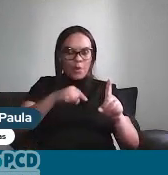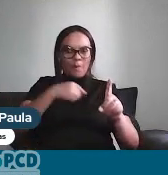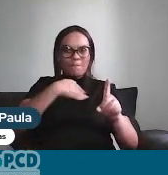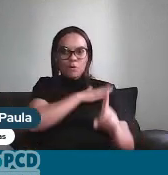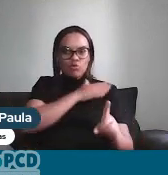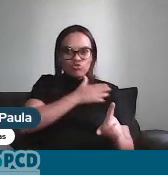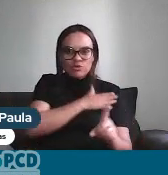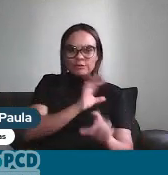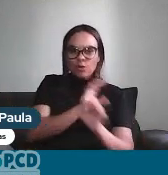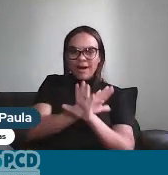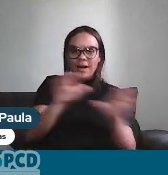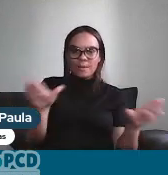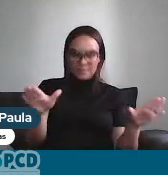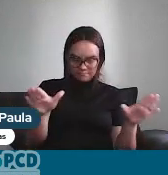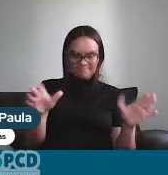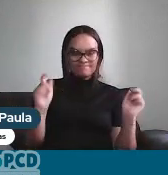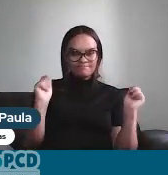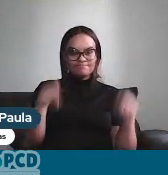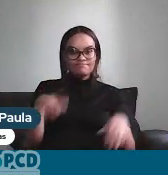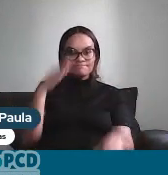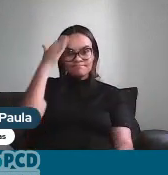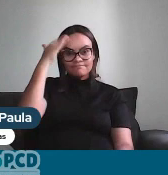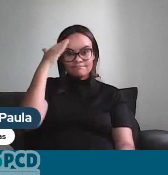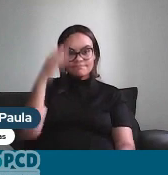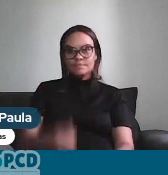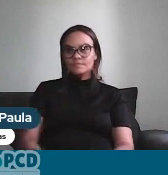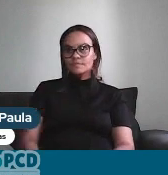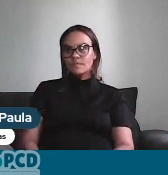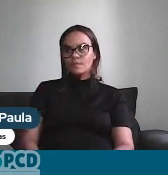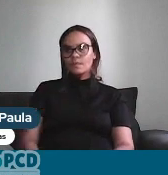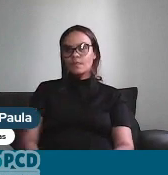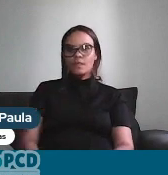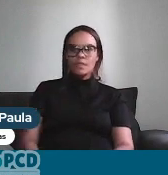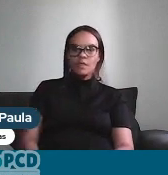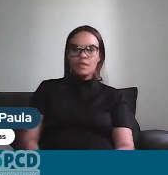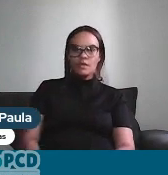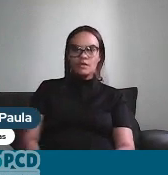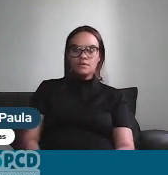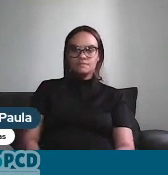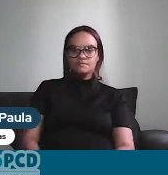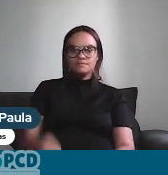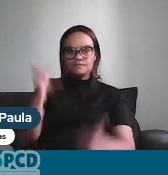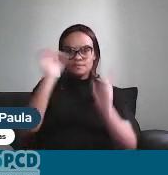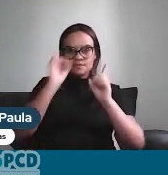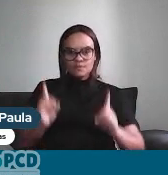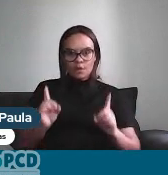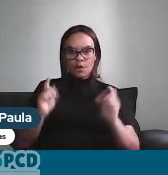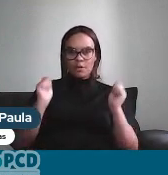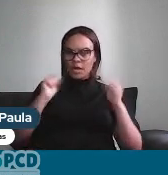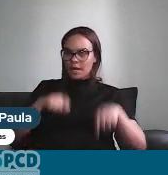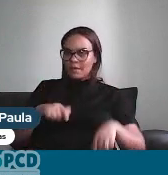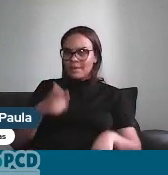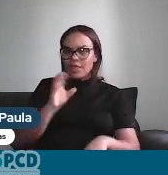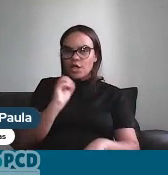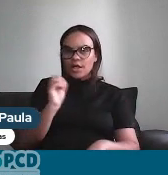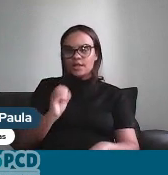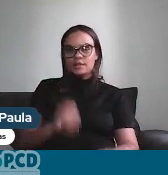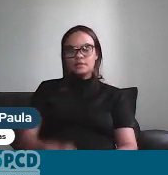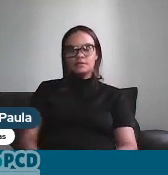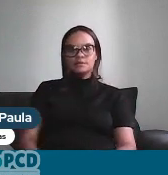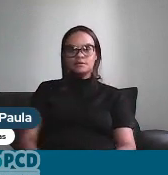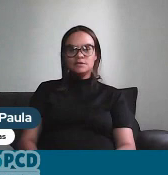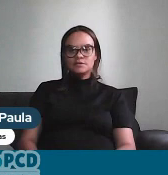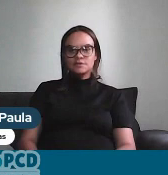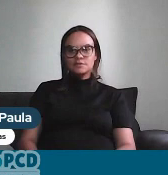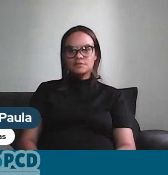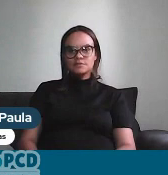preconceito. Que possamos entender que ter uma deficiência não significa ser incapaz de fazer muitas coisas.